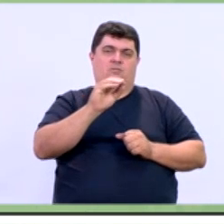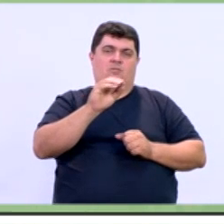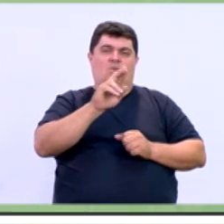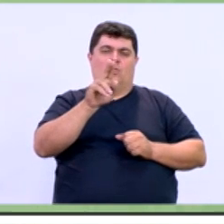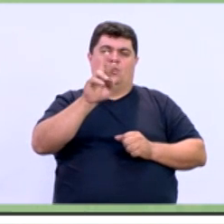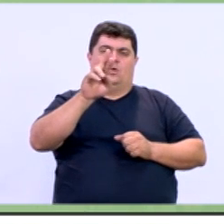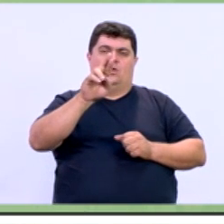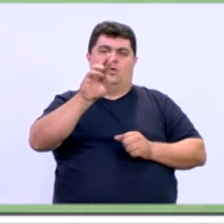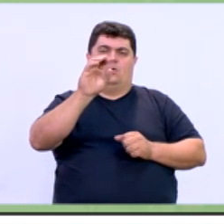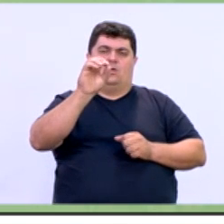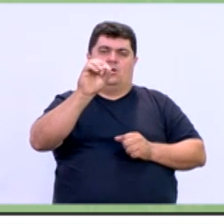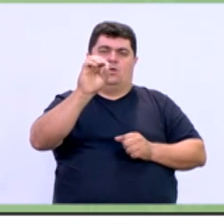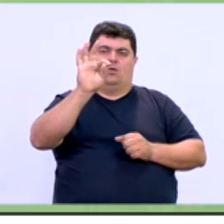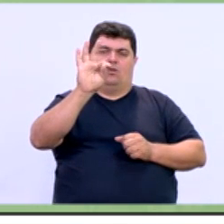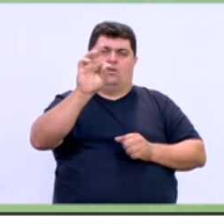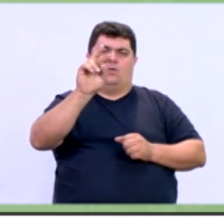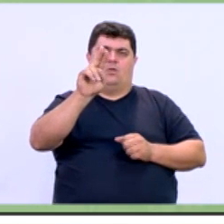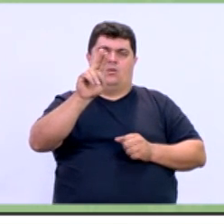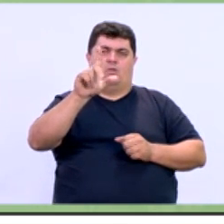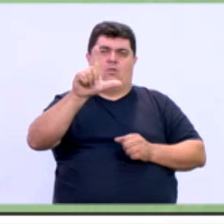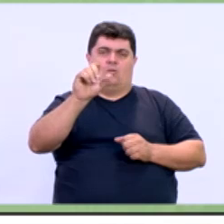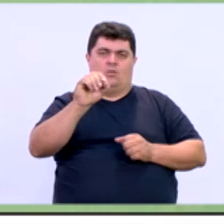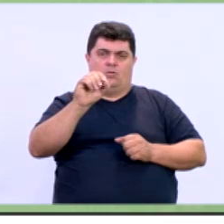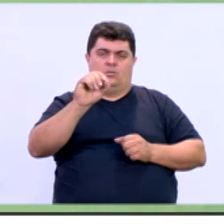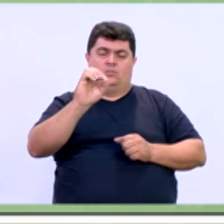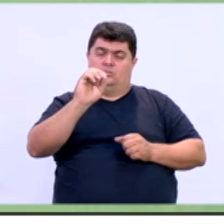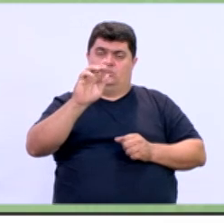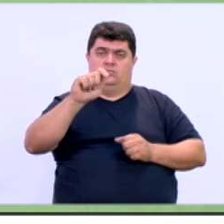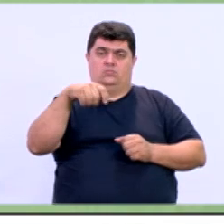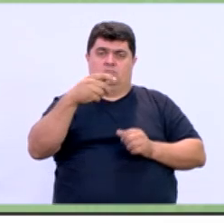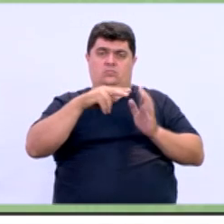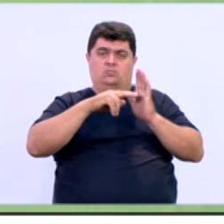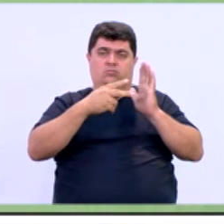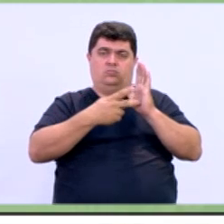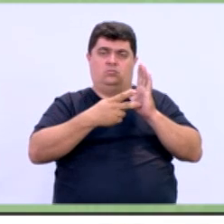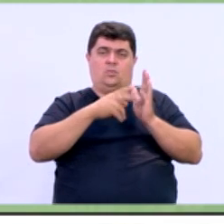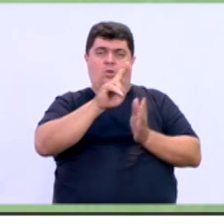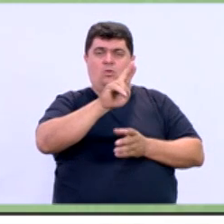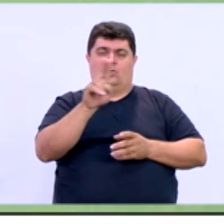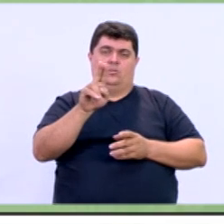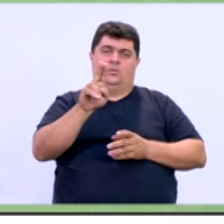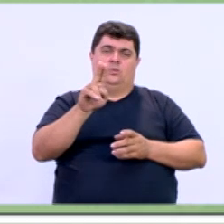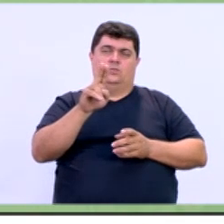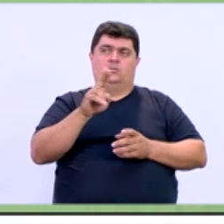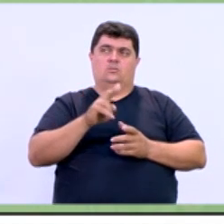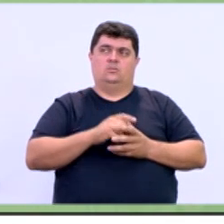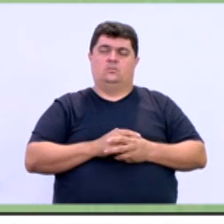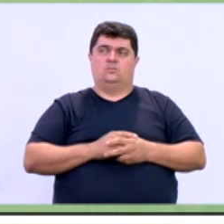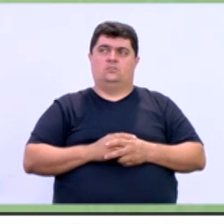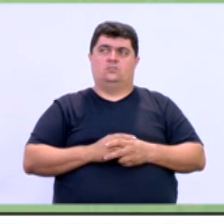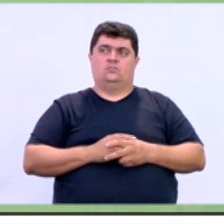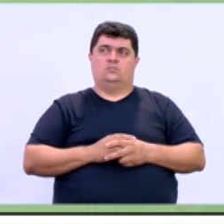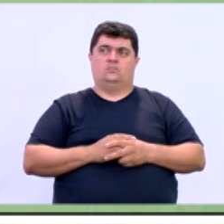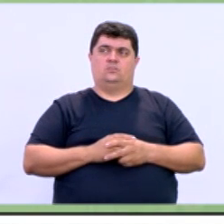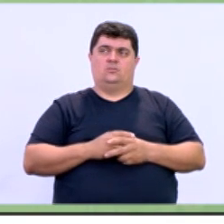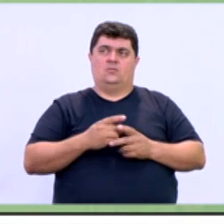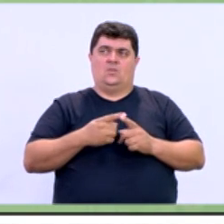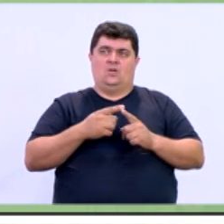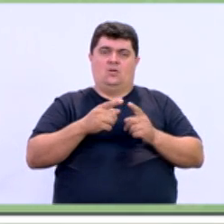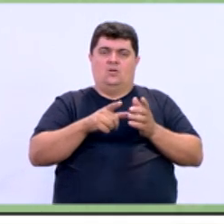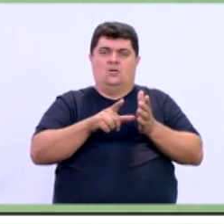rótulo, significando antes de um